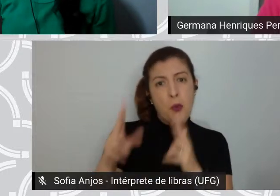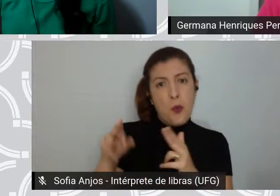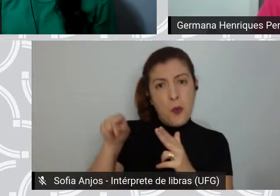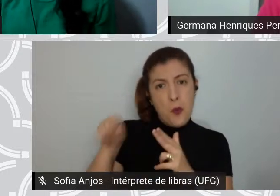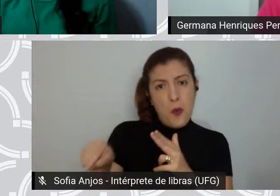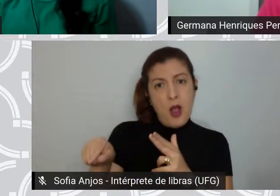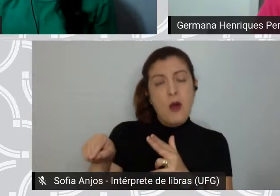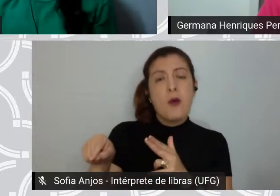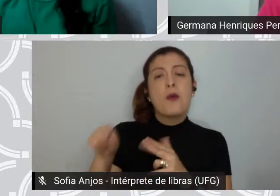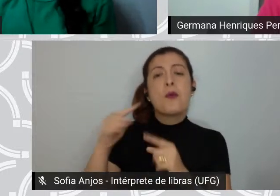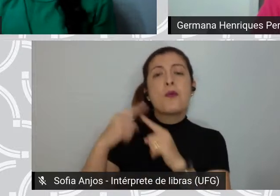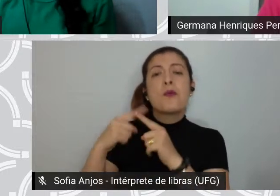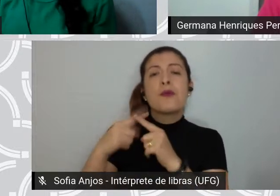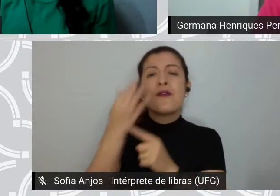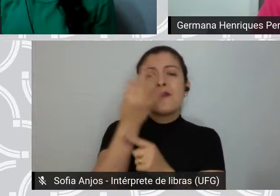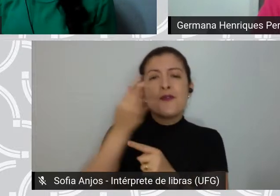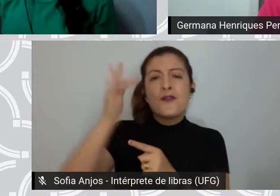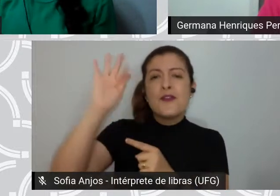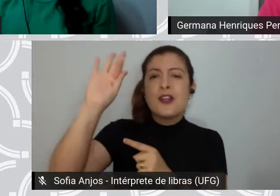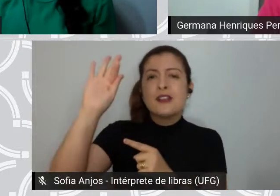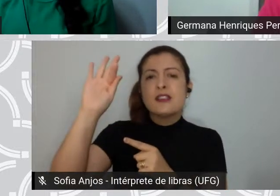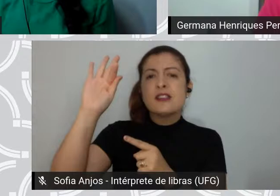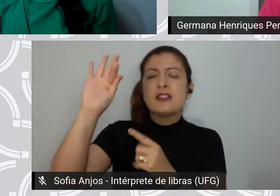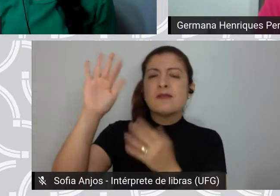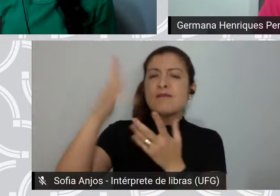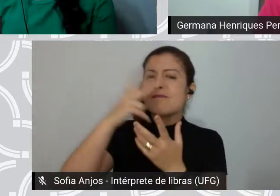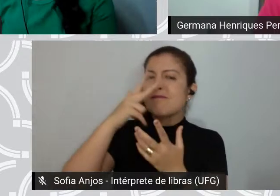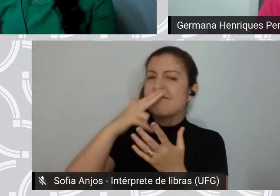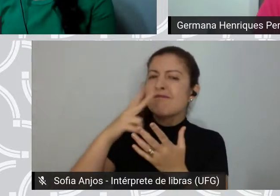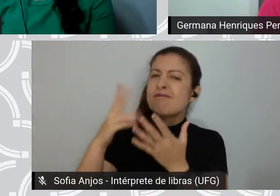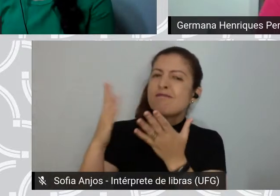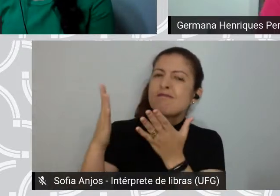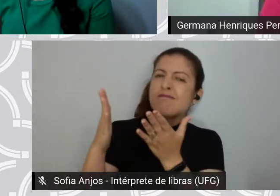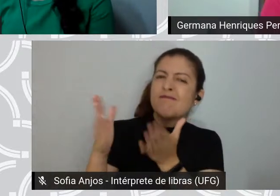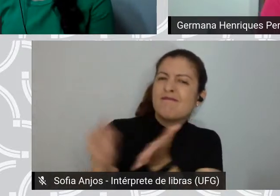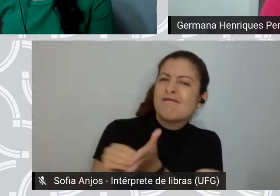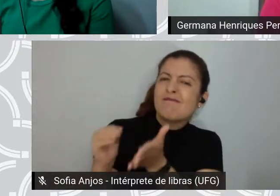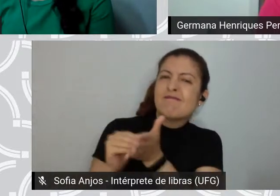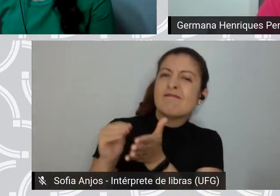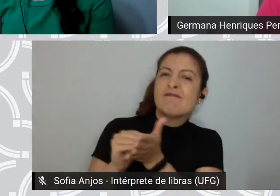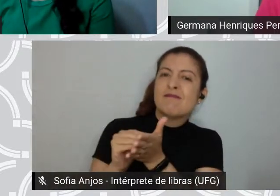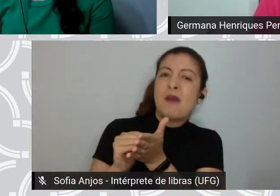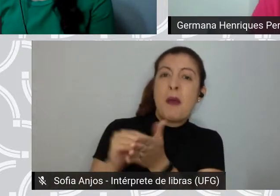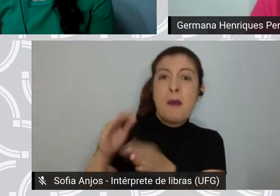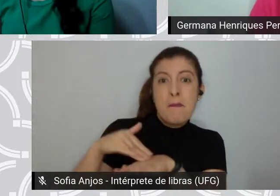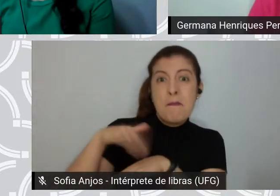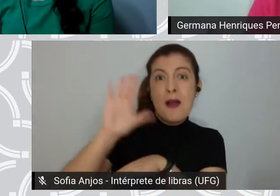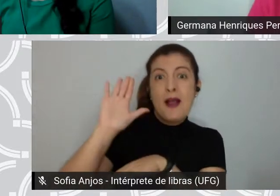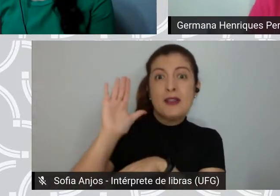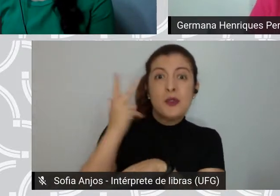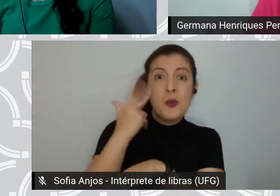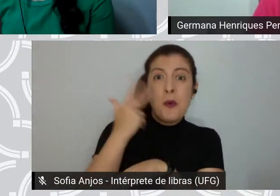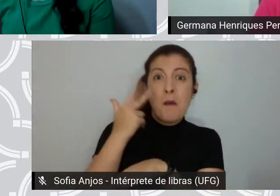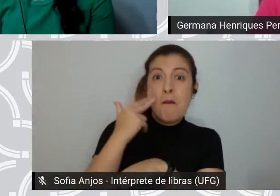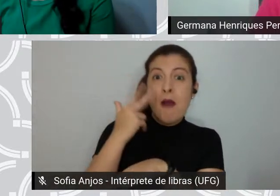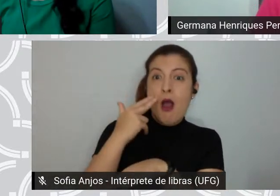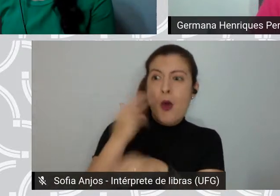Analisei. Ele diz, o mais comum é haver um enriquecimento, né? E no caso das traduções de Carolina de Jesus,